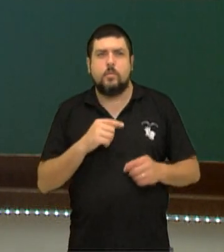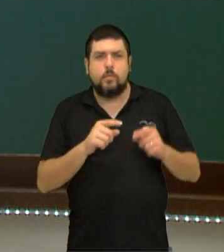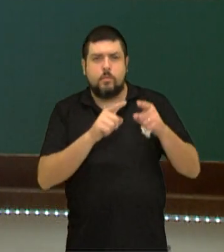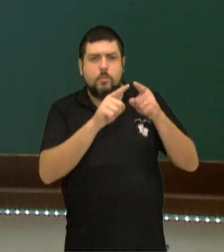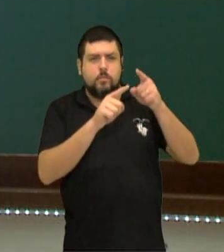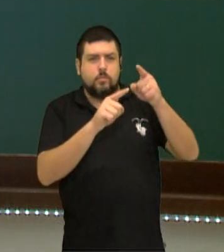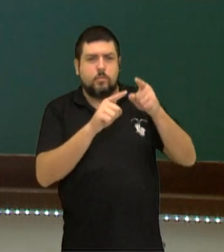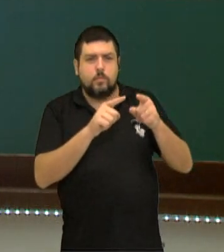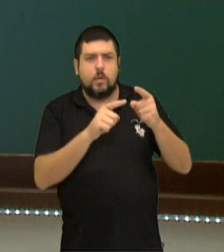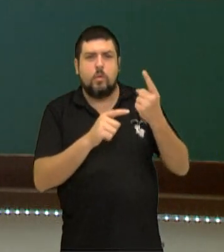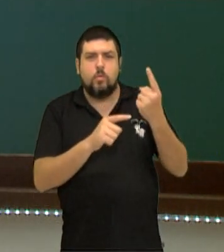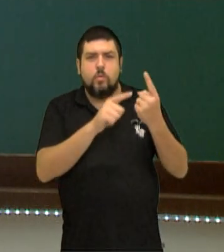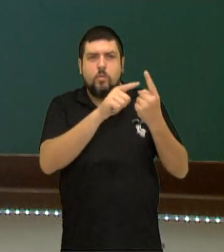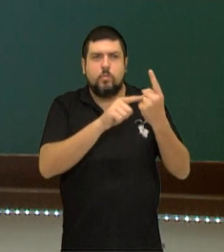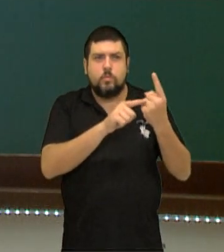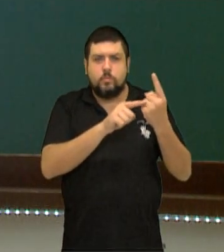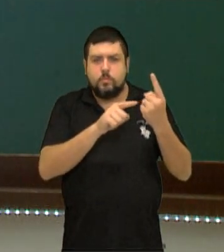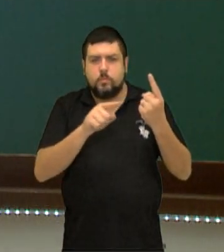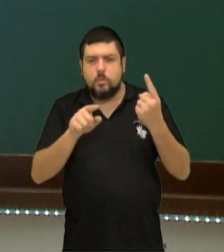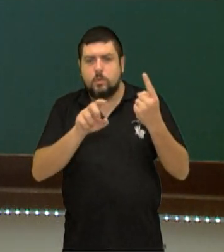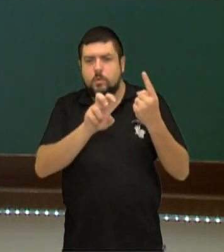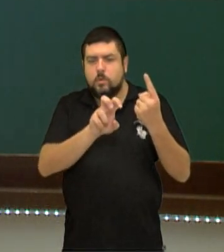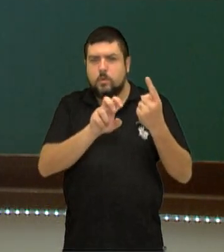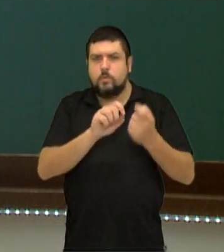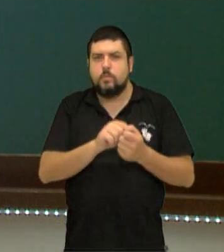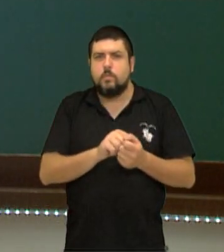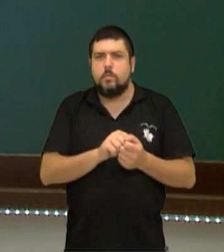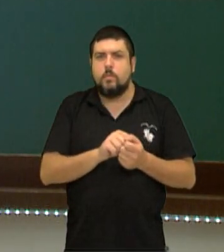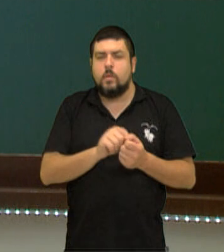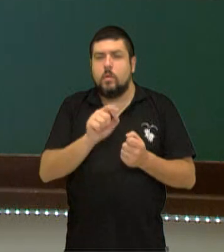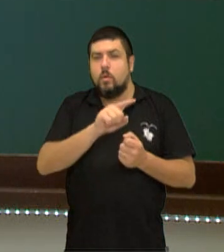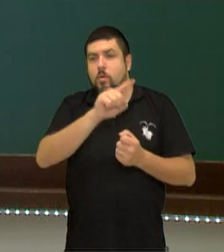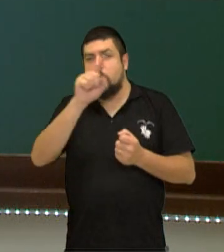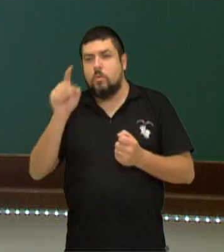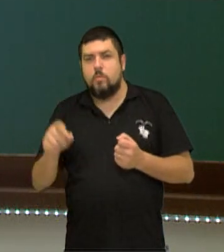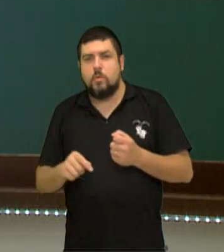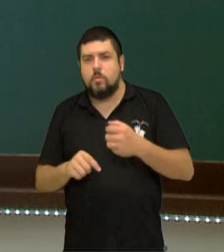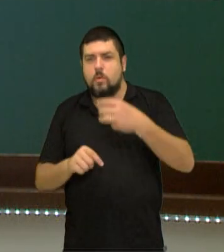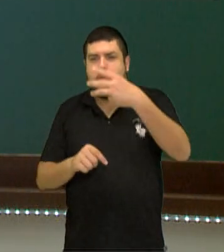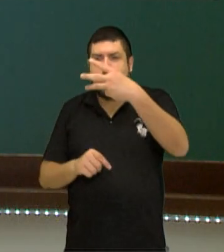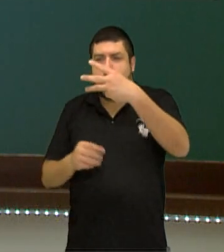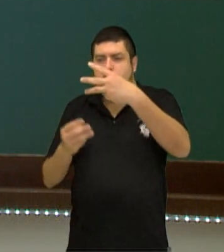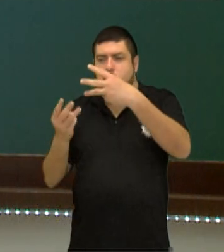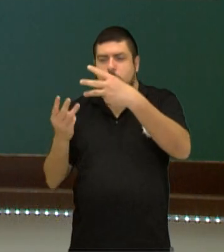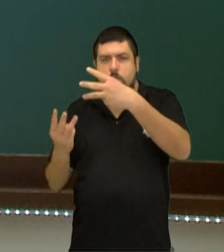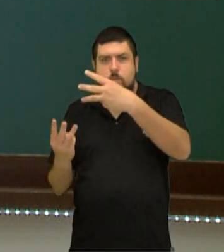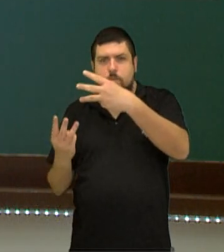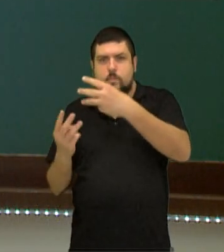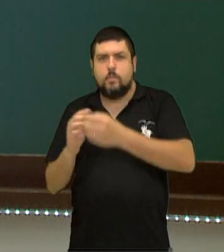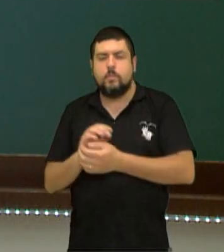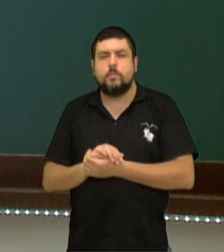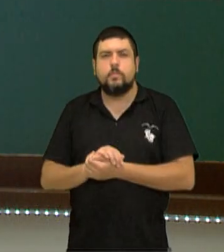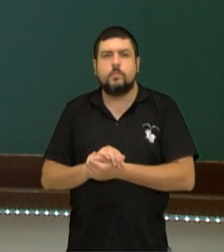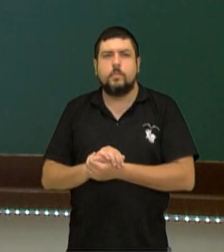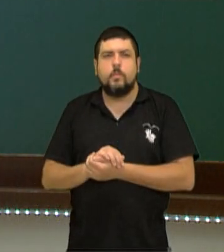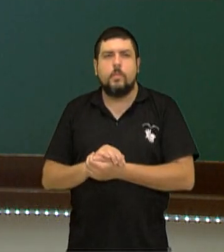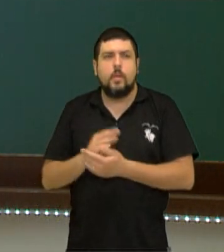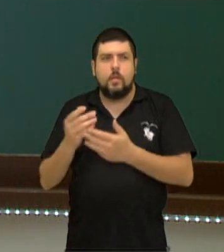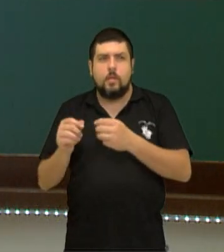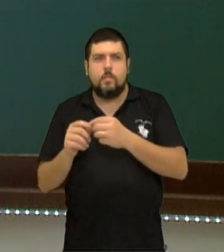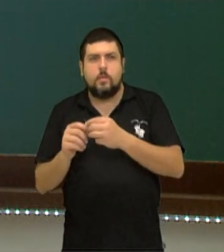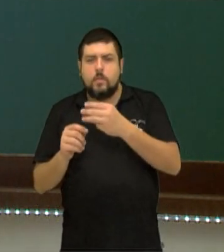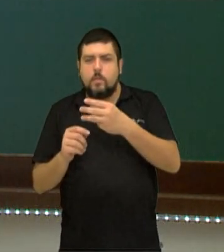5. E nesse outro projetinho, eu tenho dimensões 3 por 3, ok? 3 metros de base,